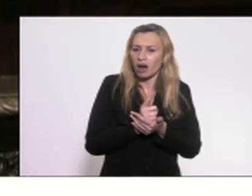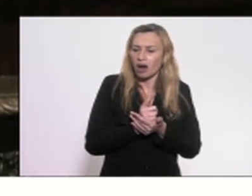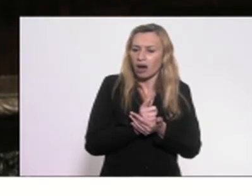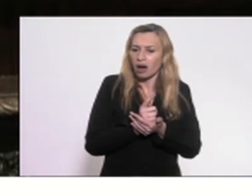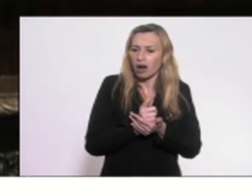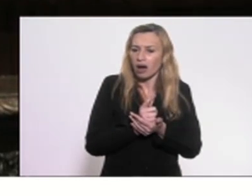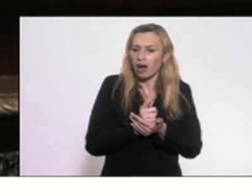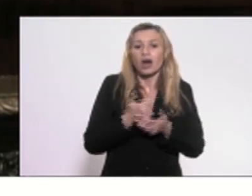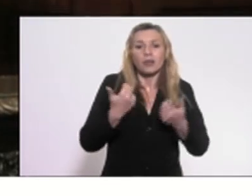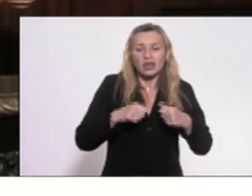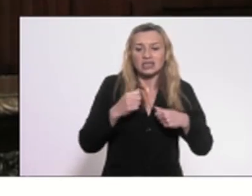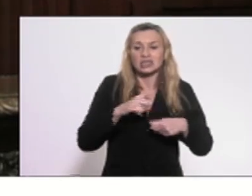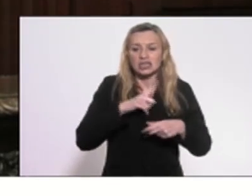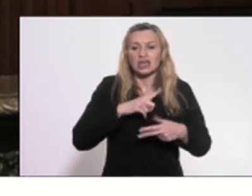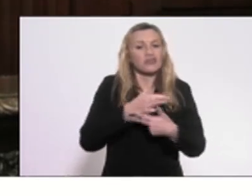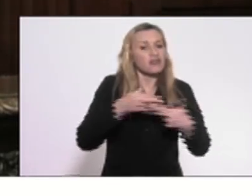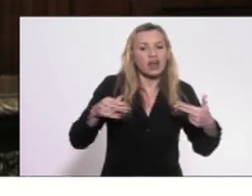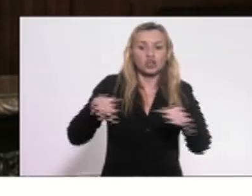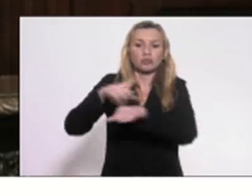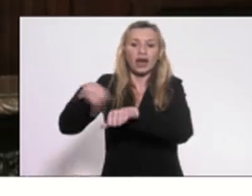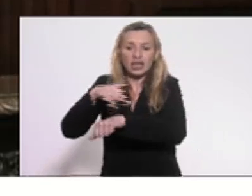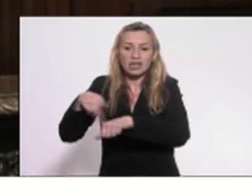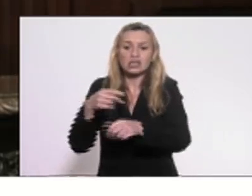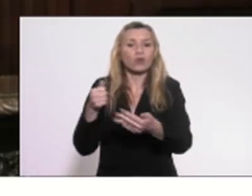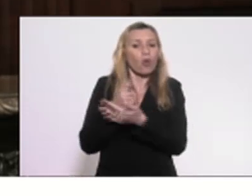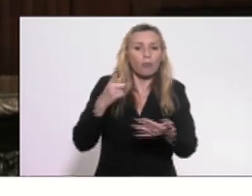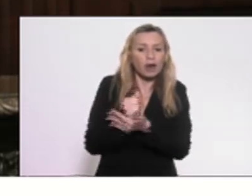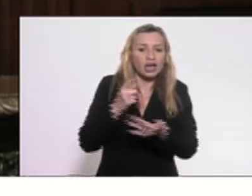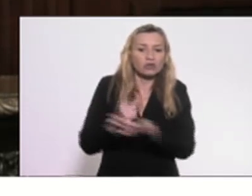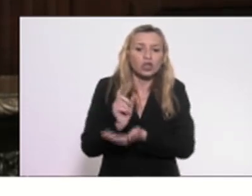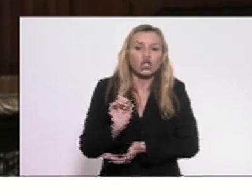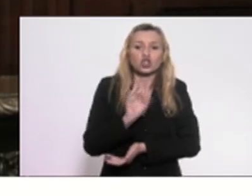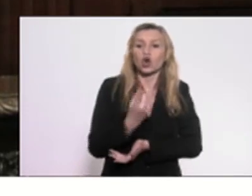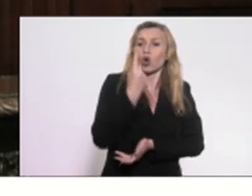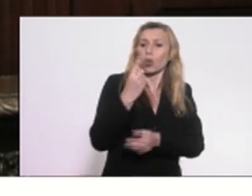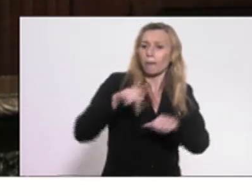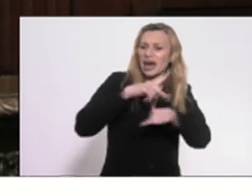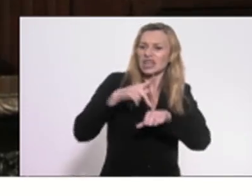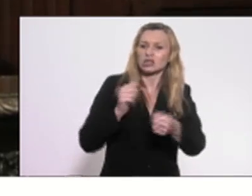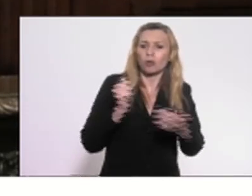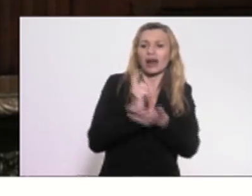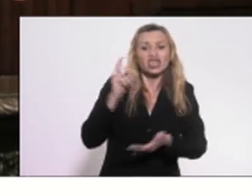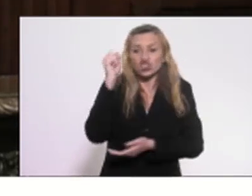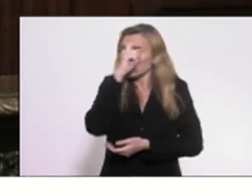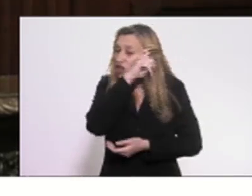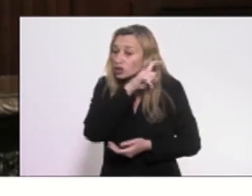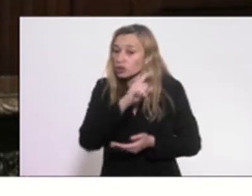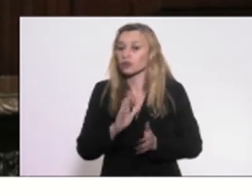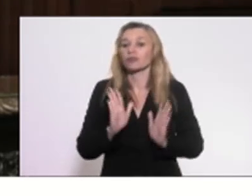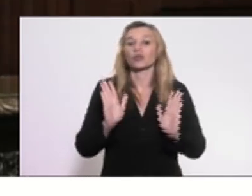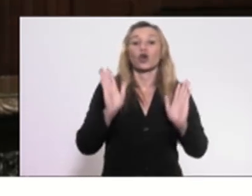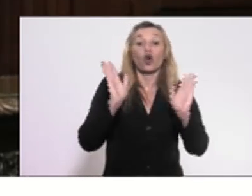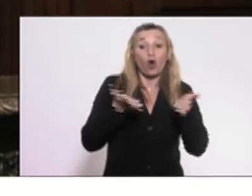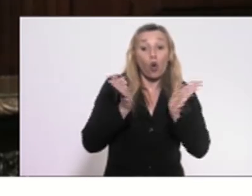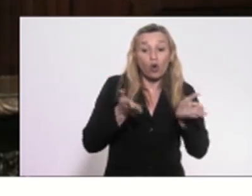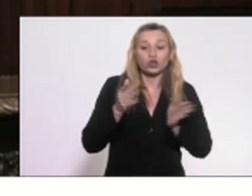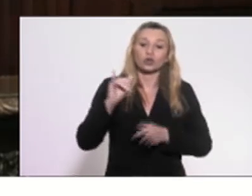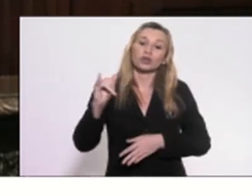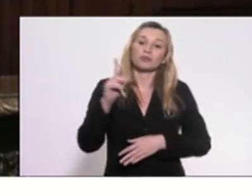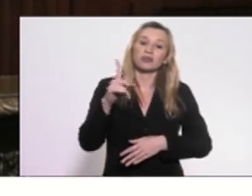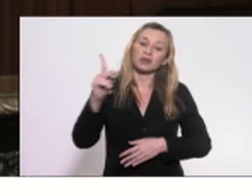Estados Unidos vender para a Europa. E hoje o nosso